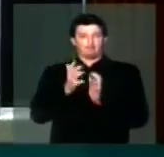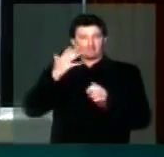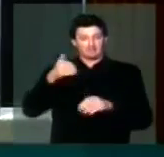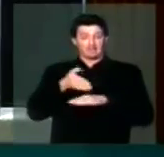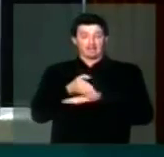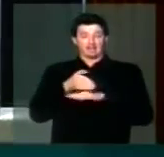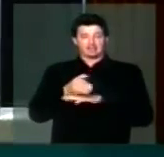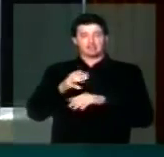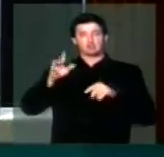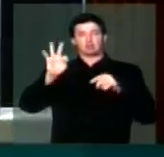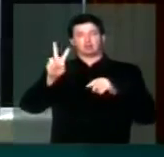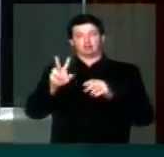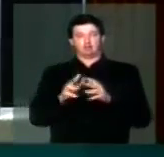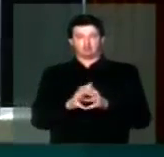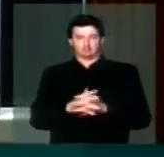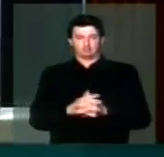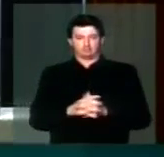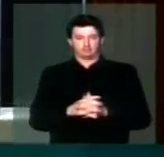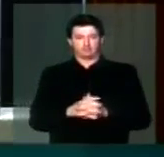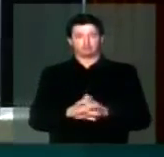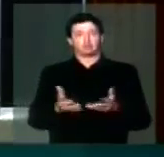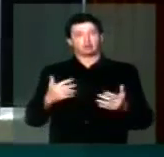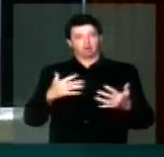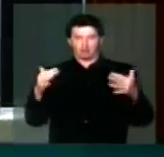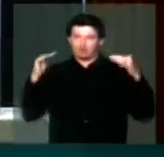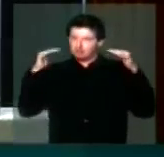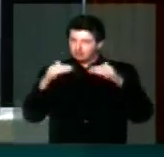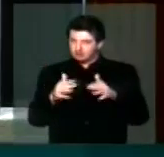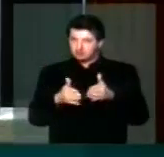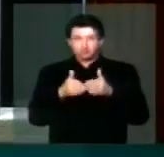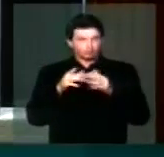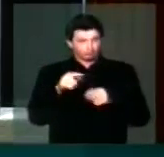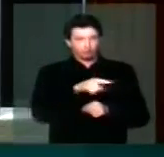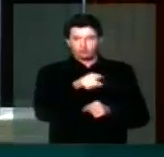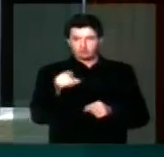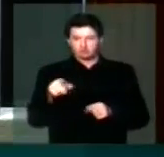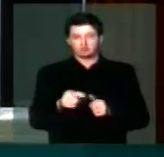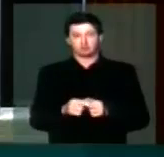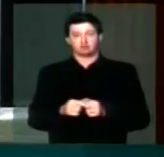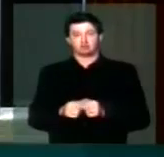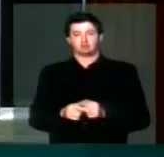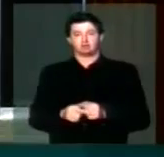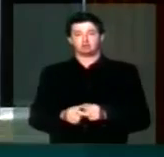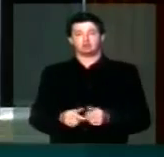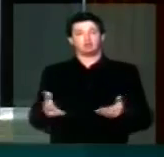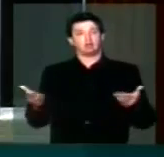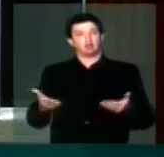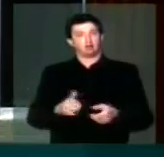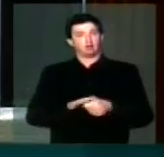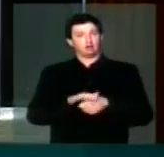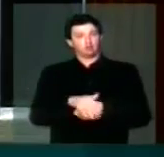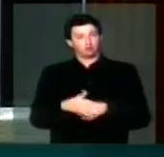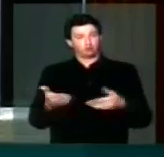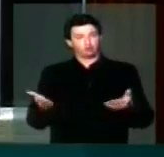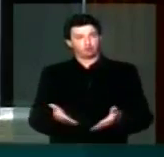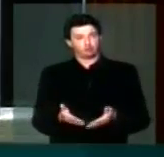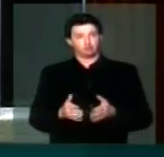acesso gratuito à rádio e TV. E aqui eu peço a atenção dos senhores e das senhoras. Nós estamos nesta noite